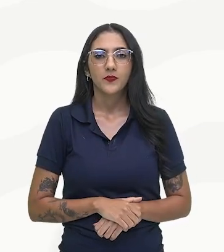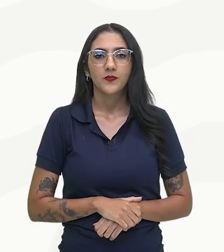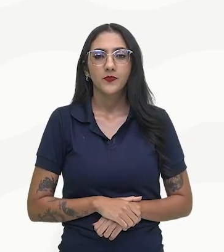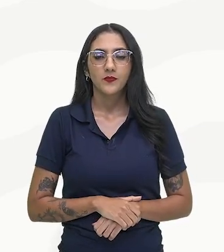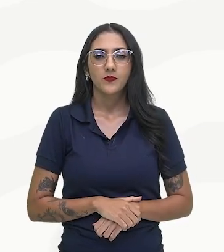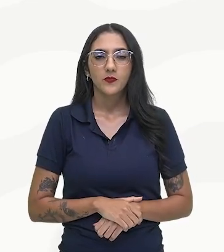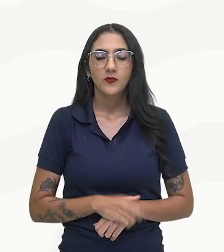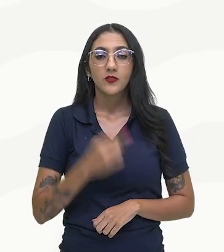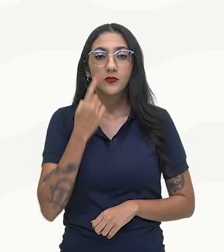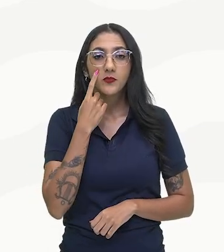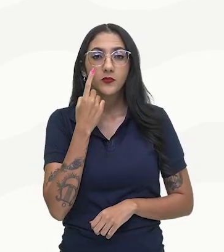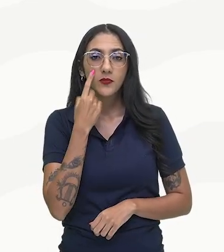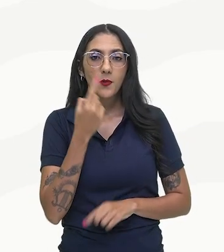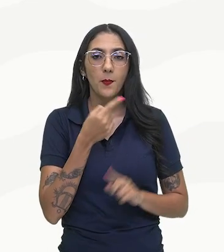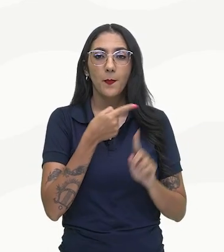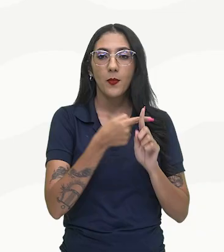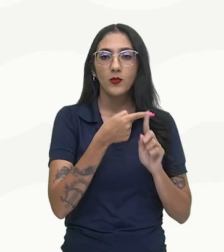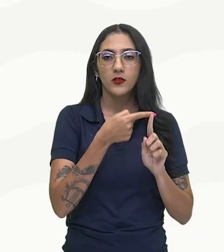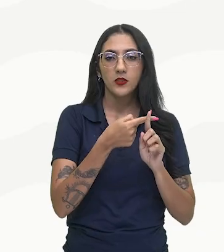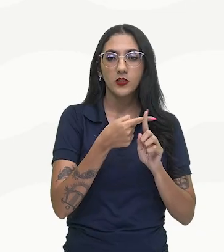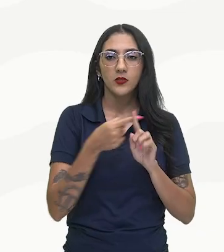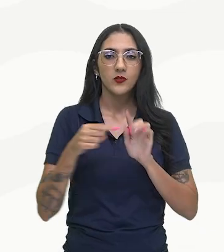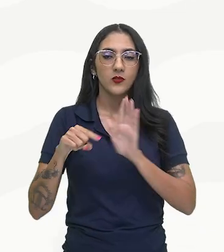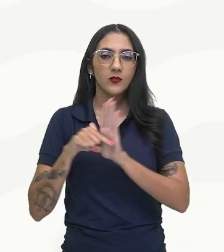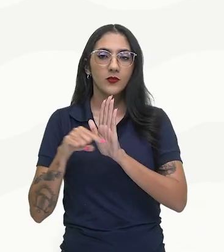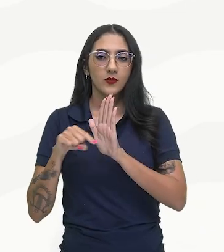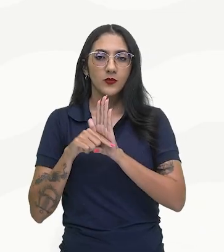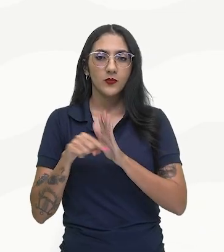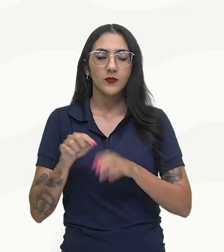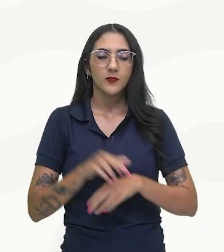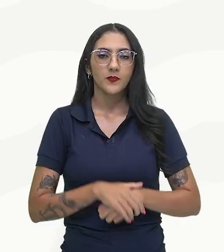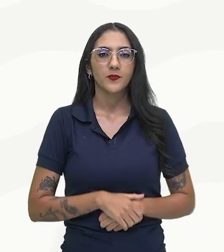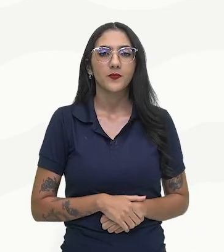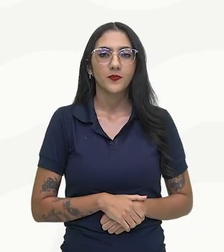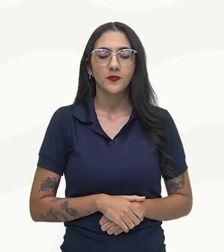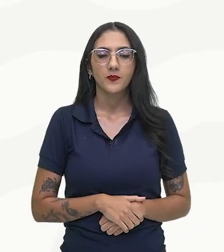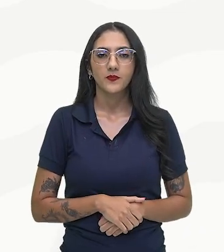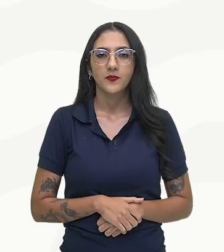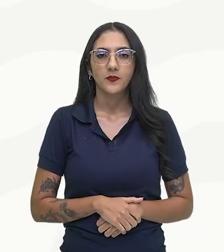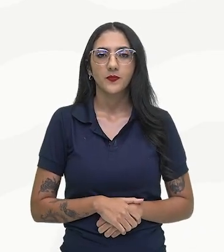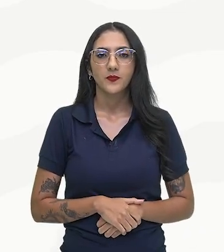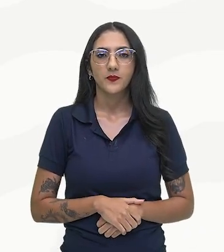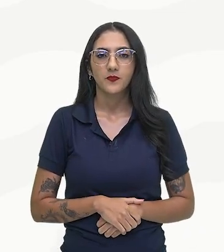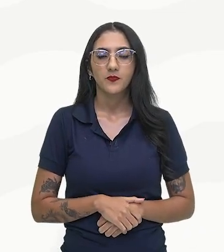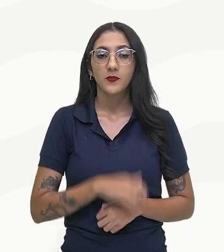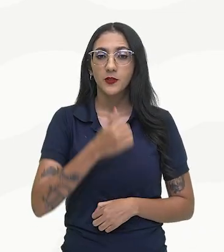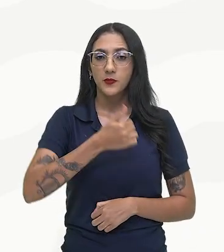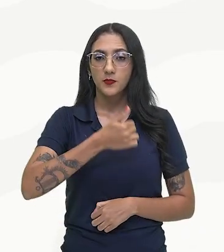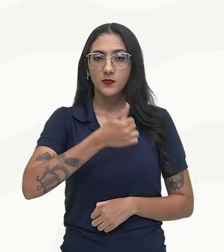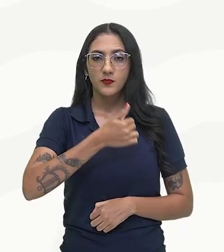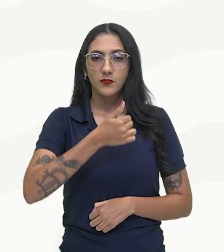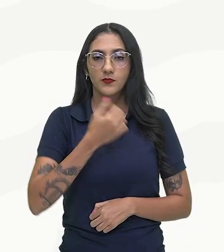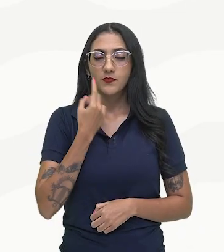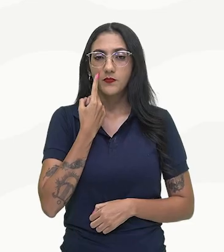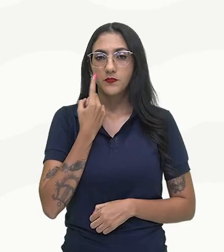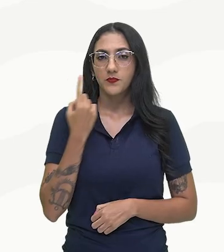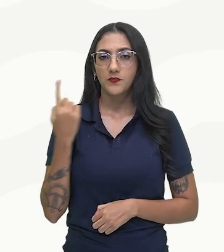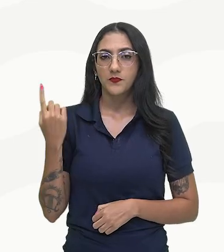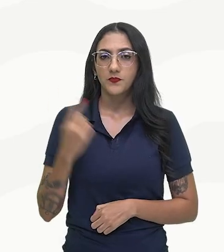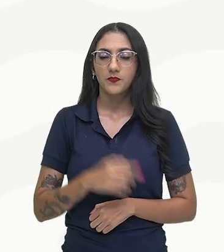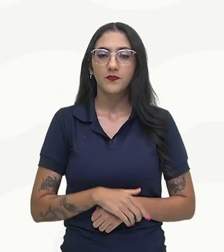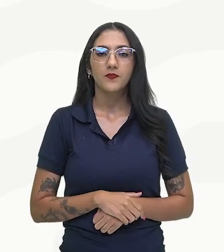um positivo e outro negativo. Exatamente. Aqui, o primeiro valor de x vai ser